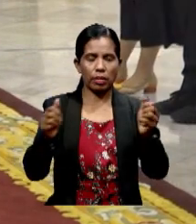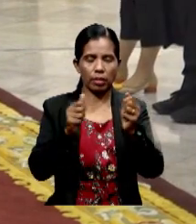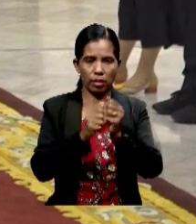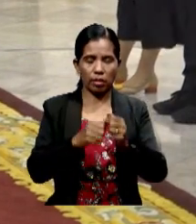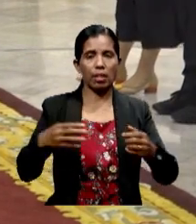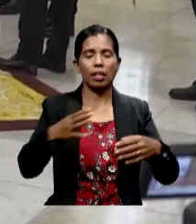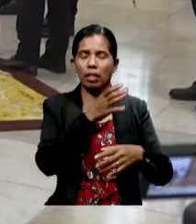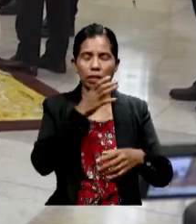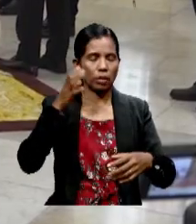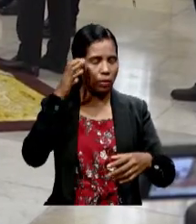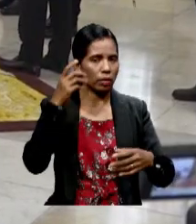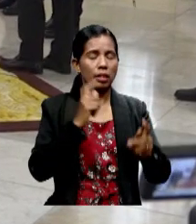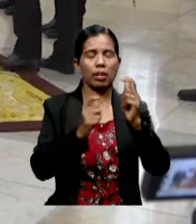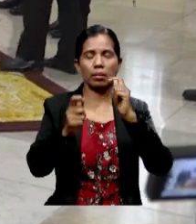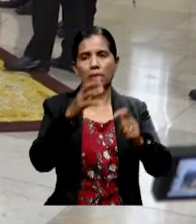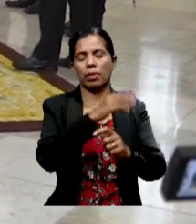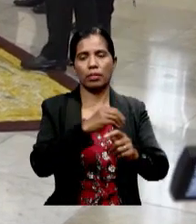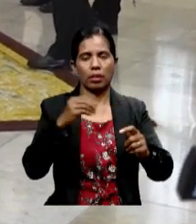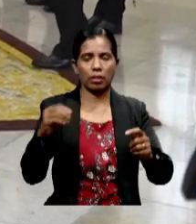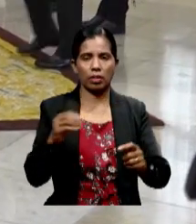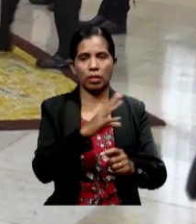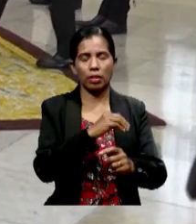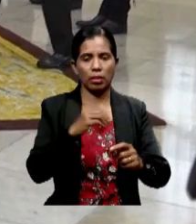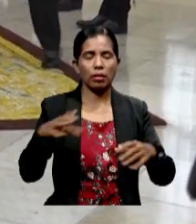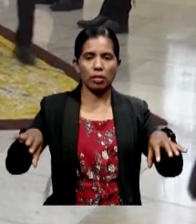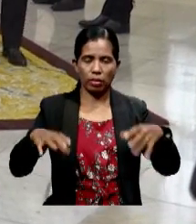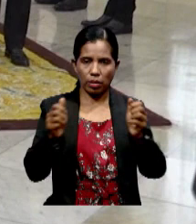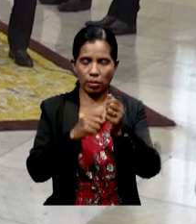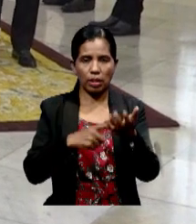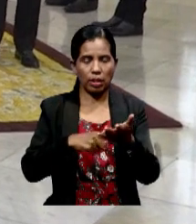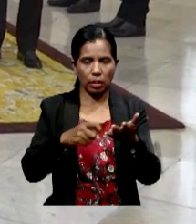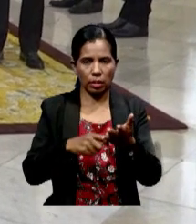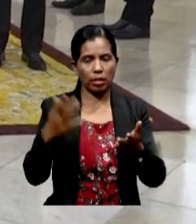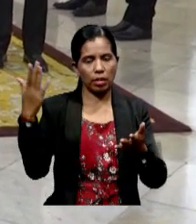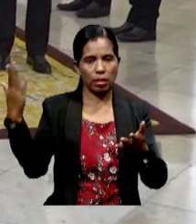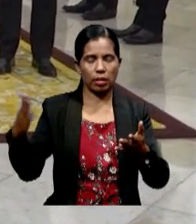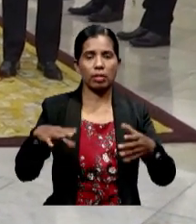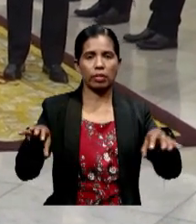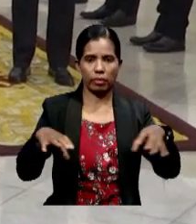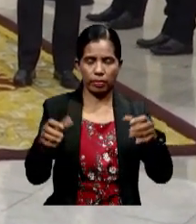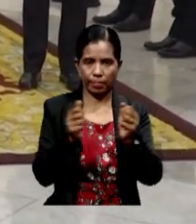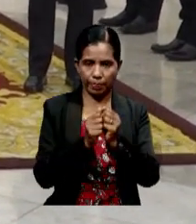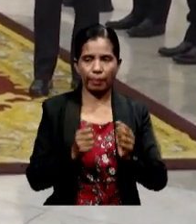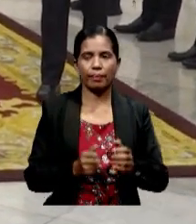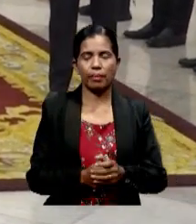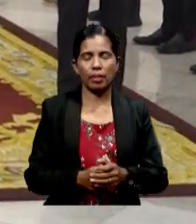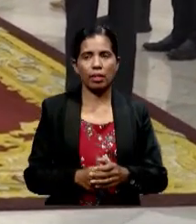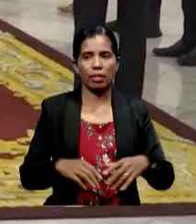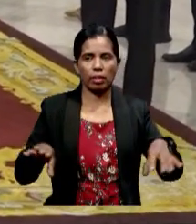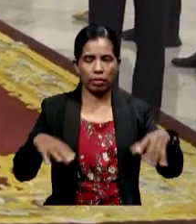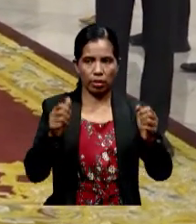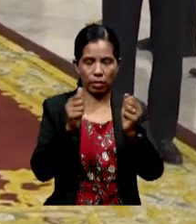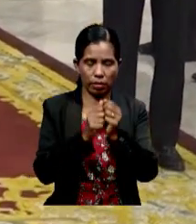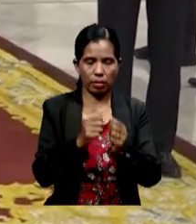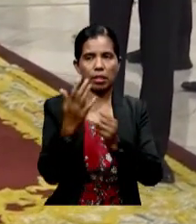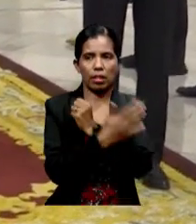fronteira, estandarização e metodologia na cooperação técnico e setor comércio união. Assina acordo de cooperação entre a